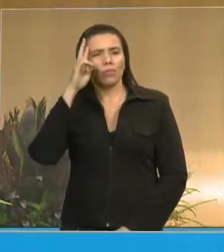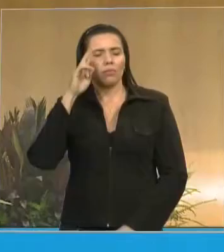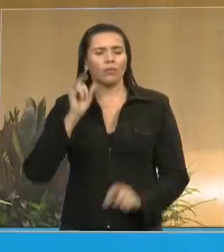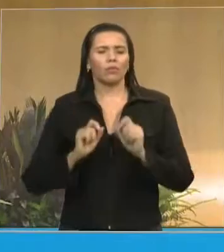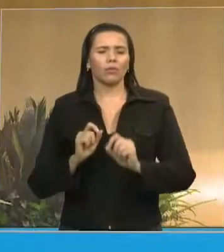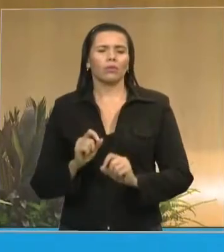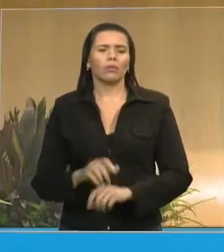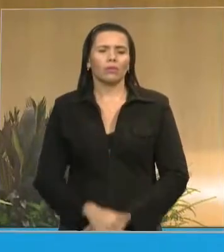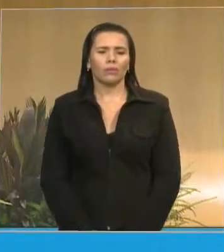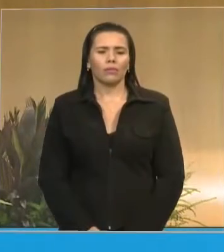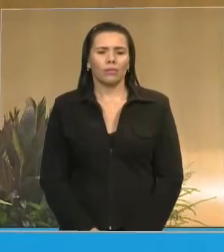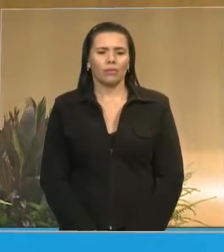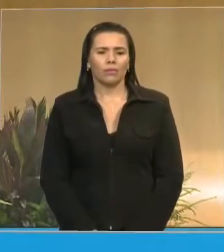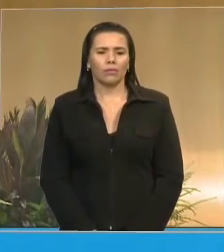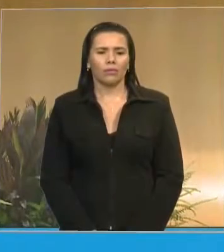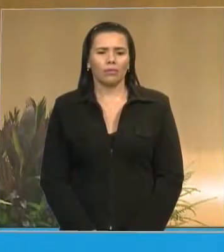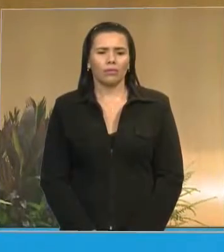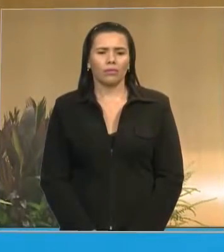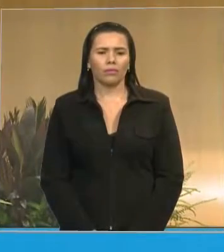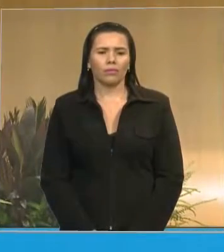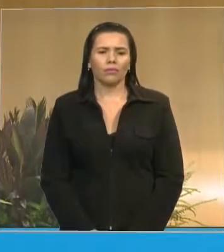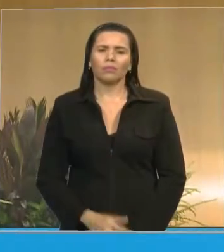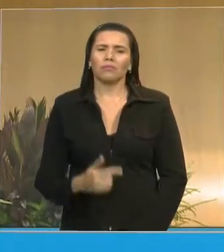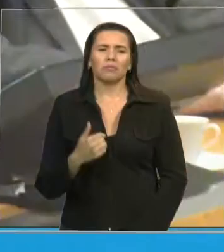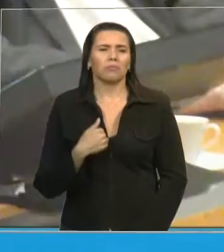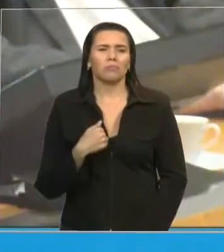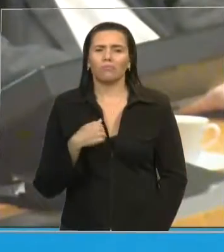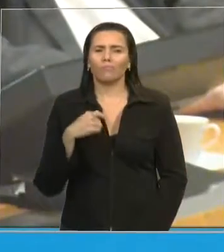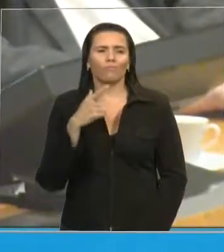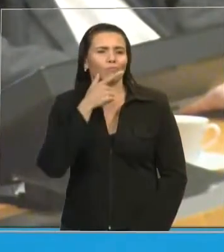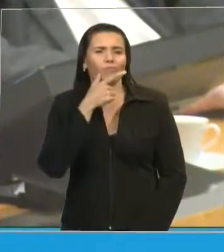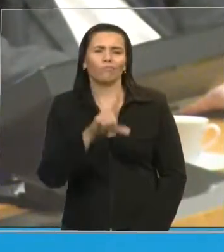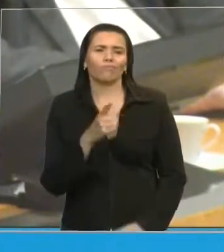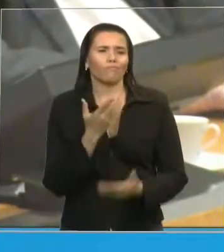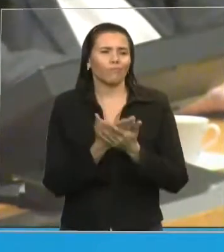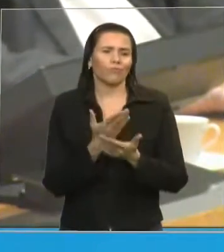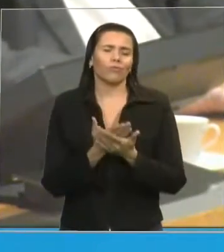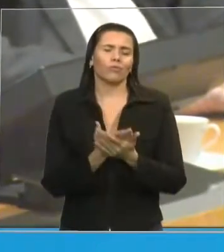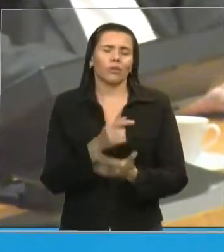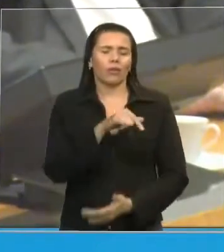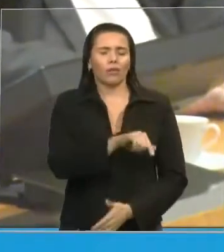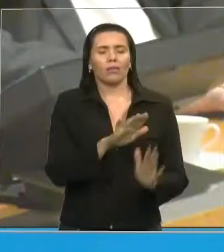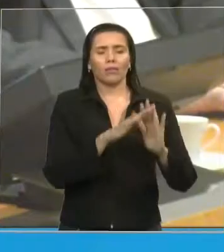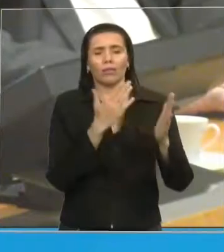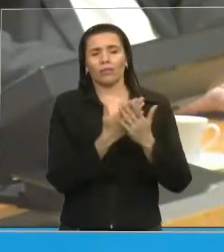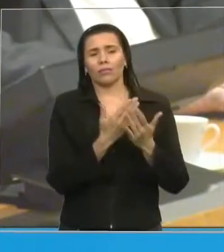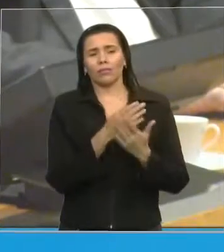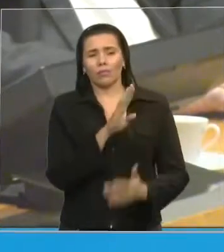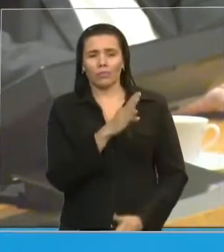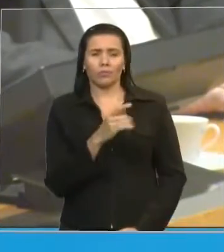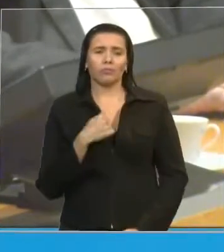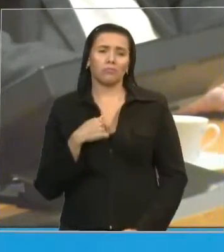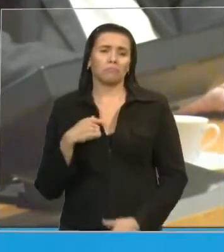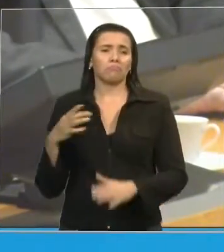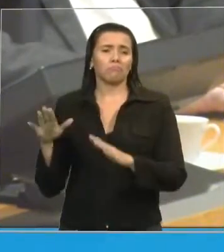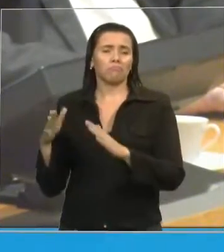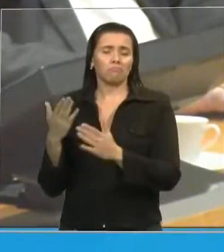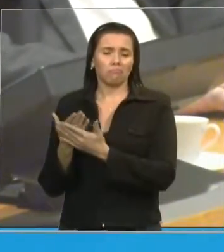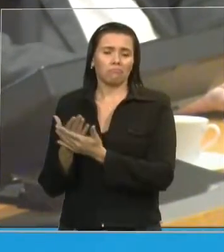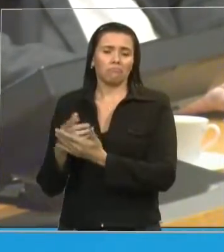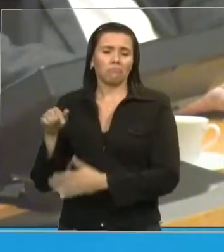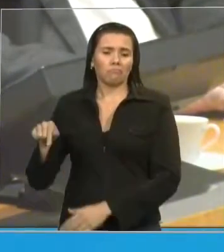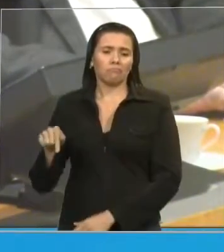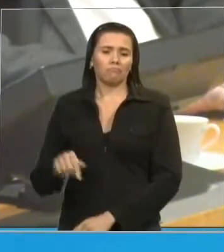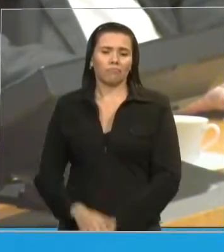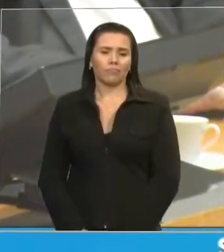a questão de não ter estudado no Colégio Batista. E, por conta sua, nós somos formados na carreira jurídica, você